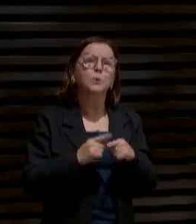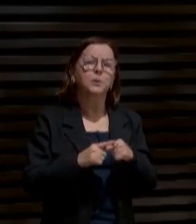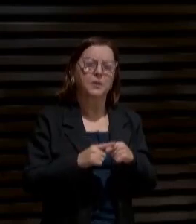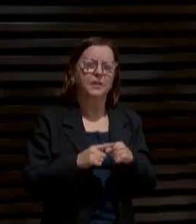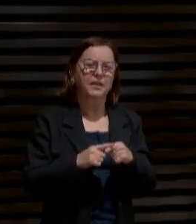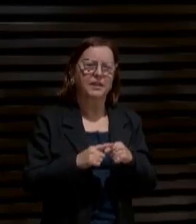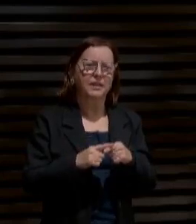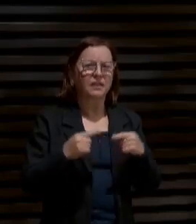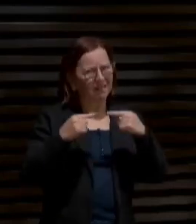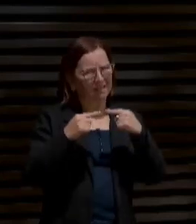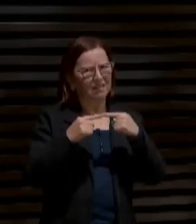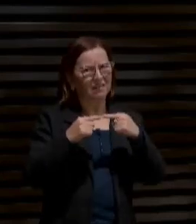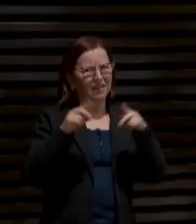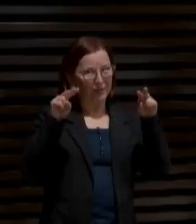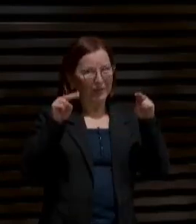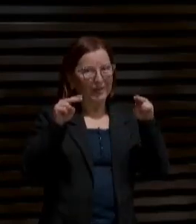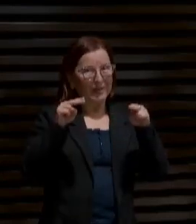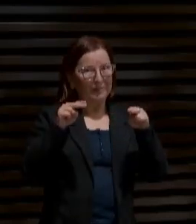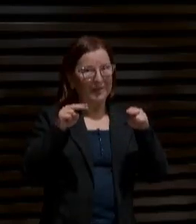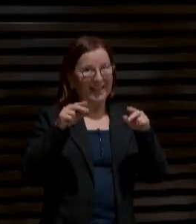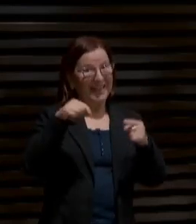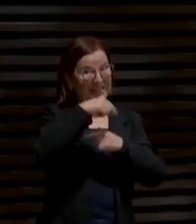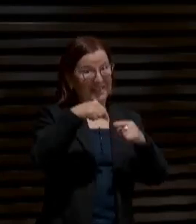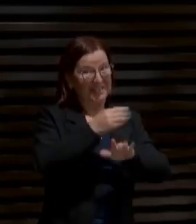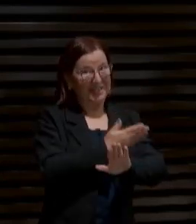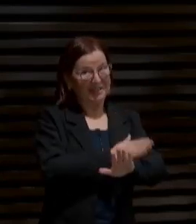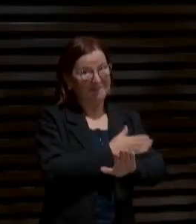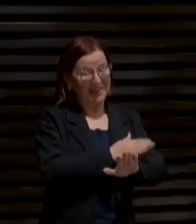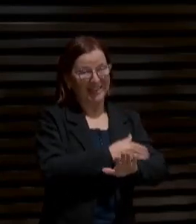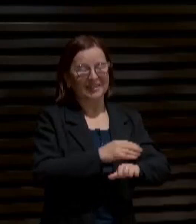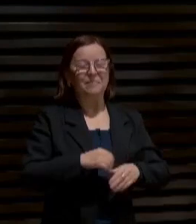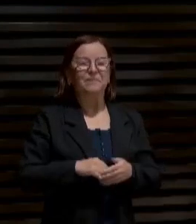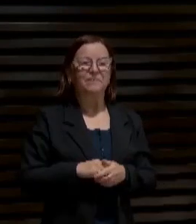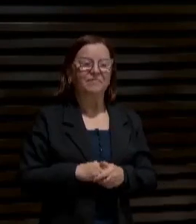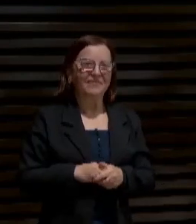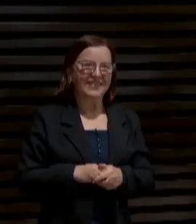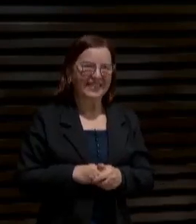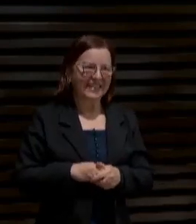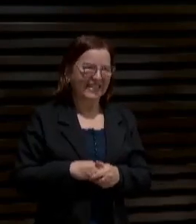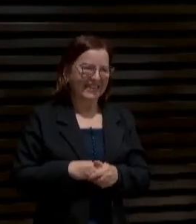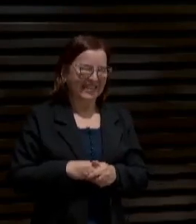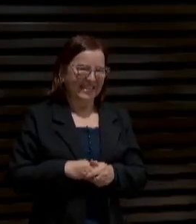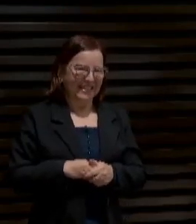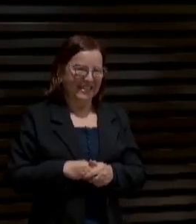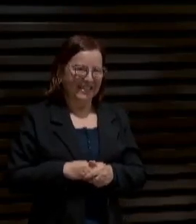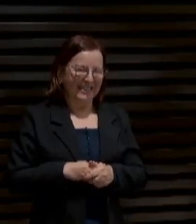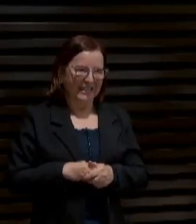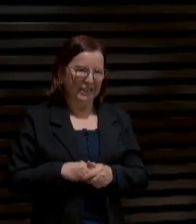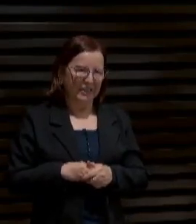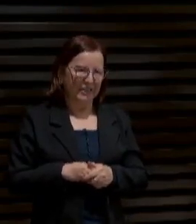prática pastor Maurício mandou o material e eu comecei a eu parei na primeira partida porque ele fez exatamente essa pergunta